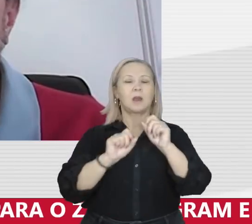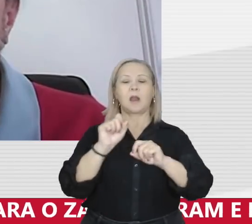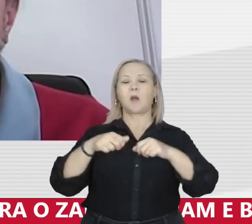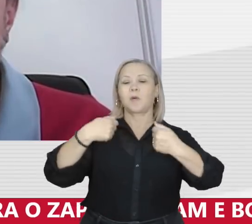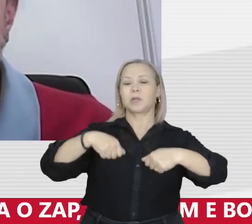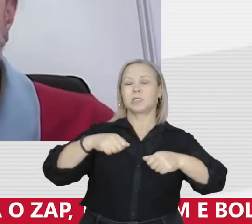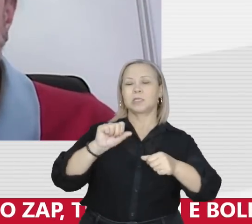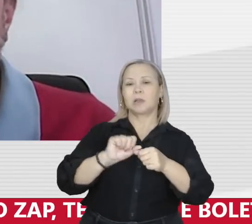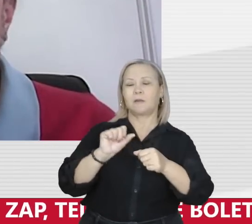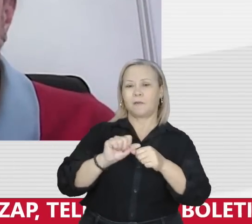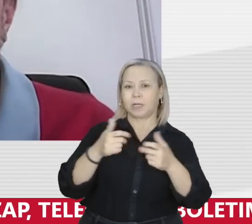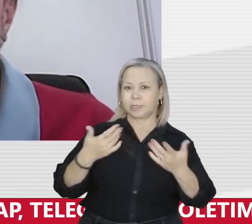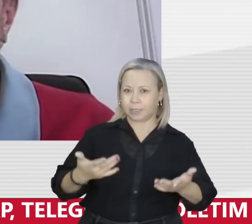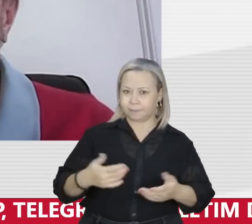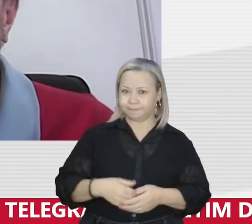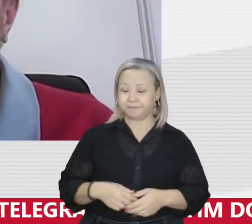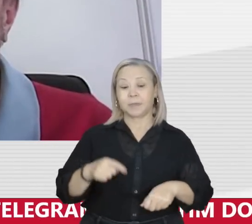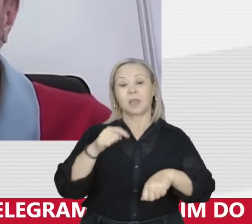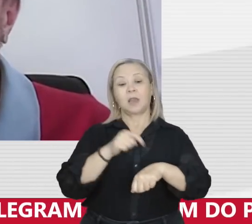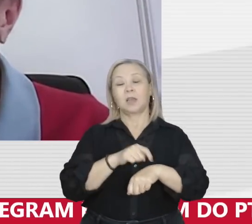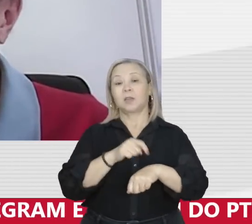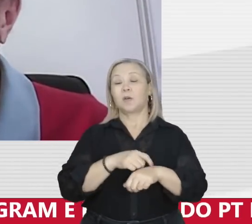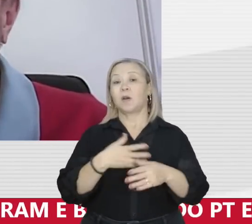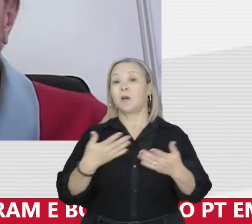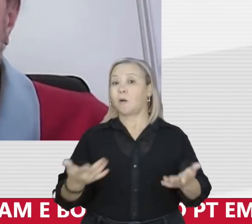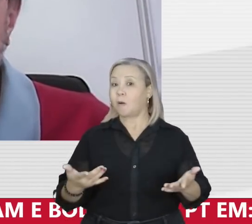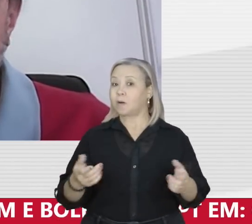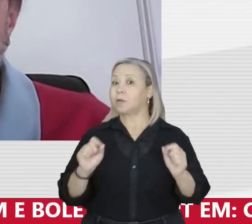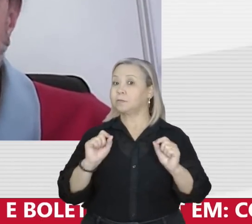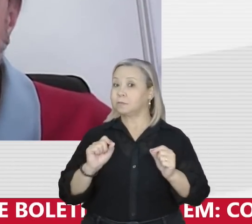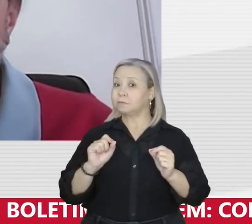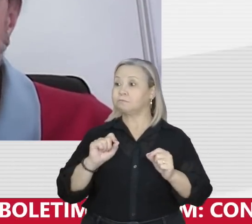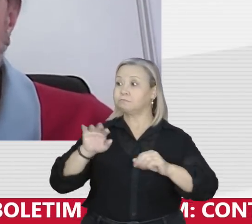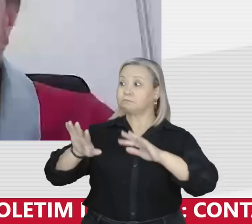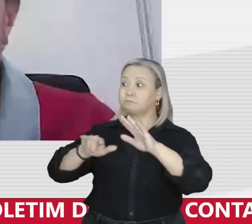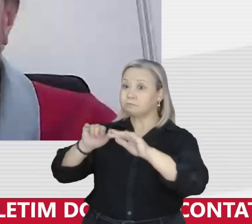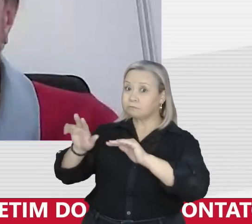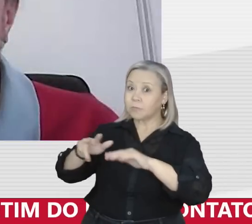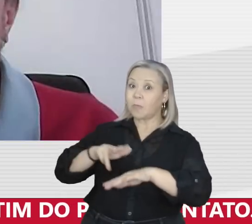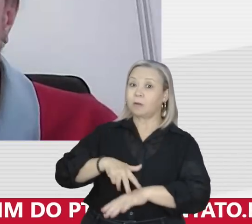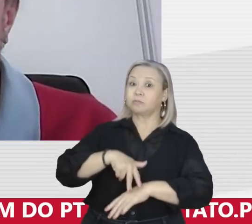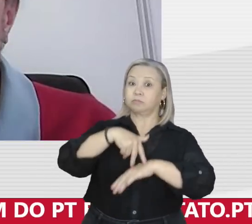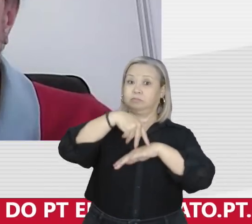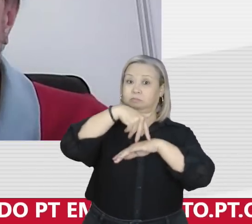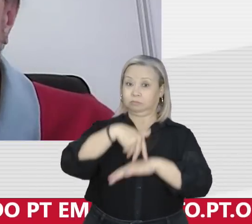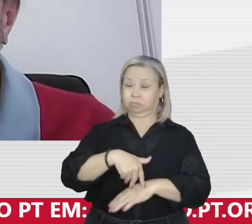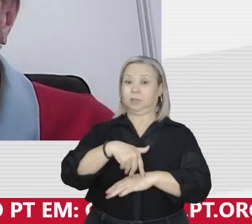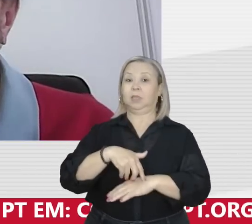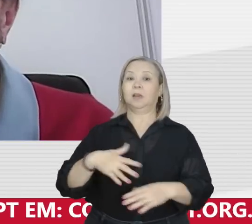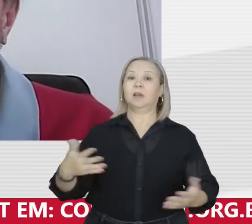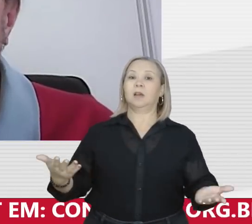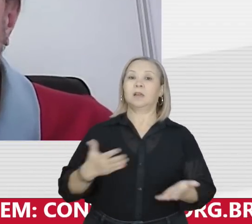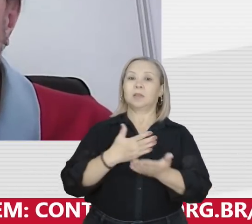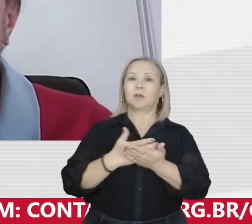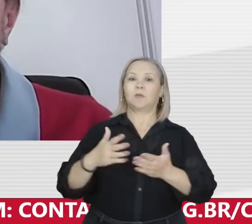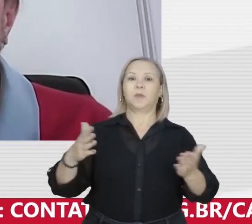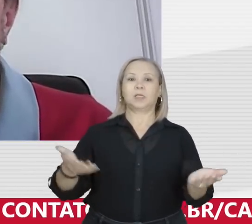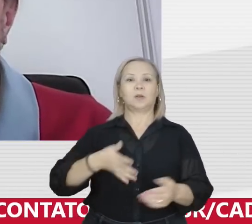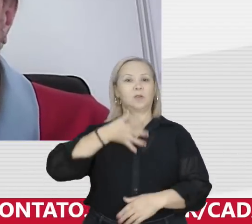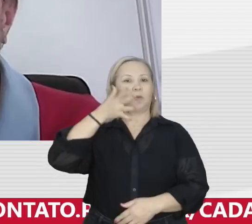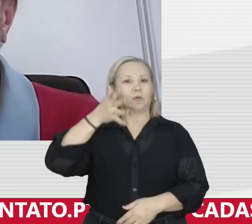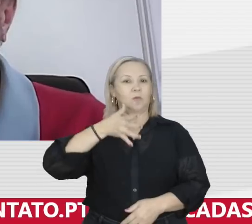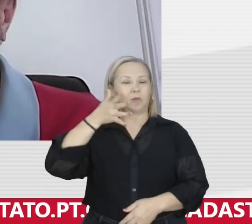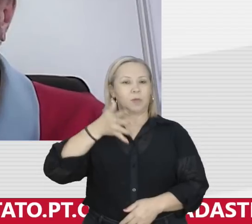necessário fazer. É hora desse toque de levantar, né? Começa hoje com o comício lá em